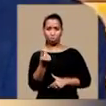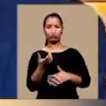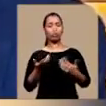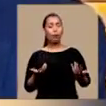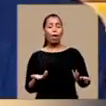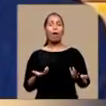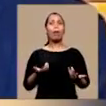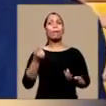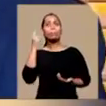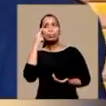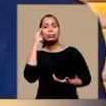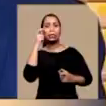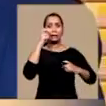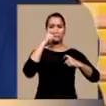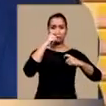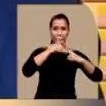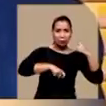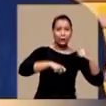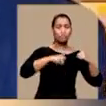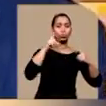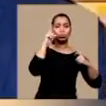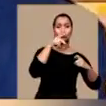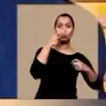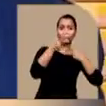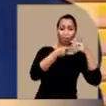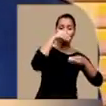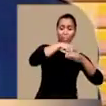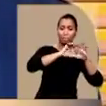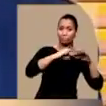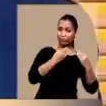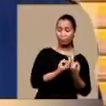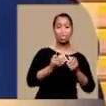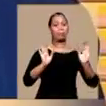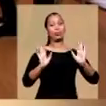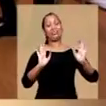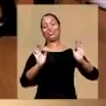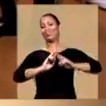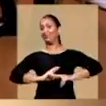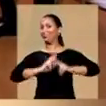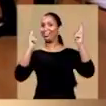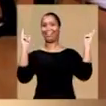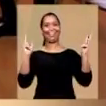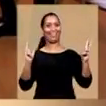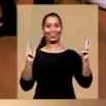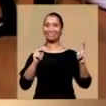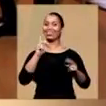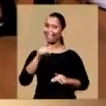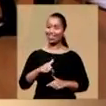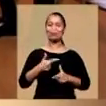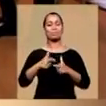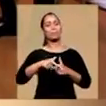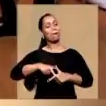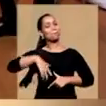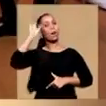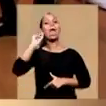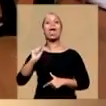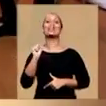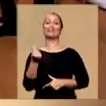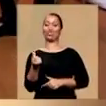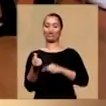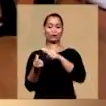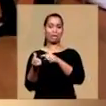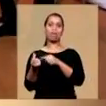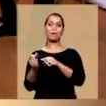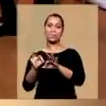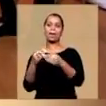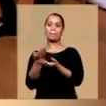achei que sexo era uma palavra difícil de falar entre as famílias. Mas eu percebi que não é difícil. Dinheiro é muito mais. Dinheiro é muito